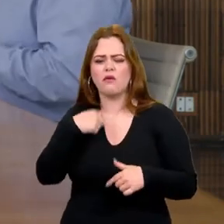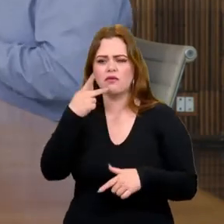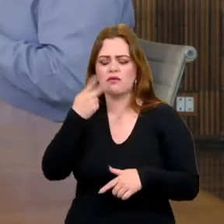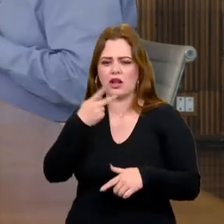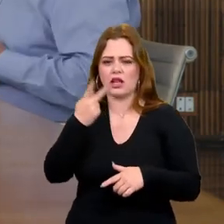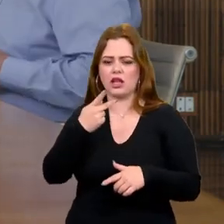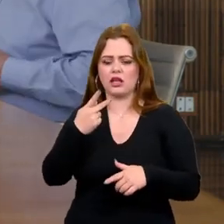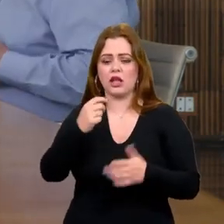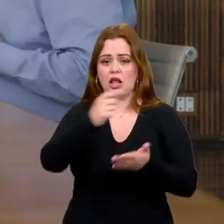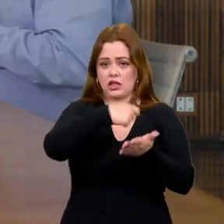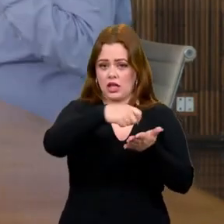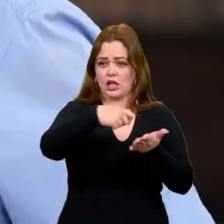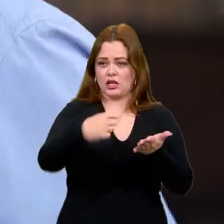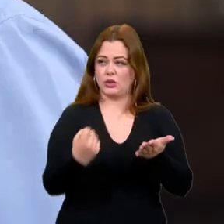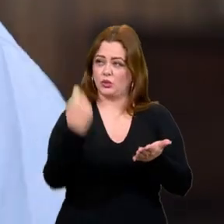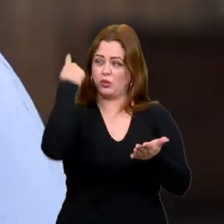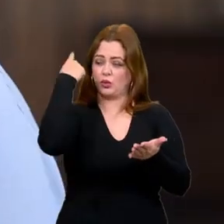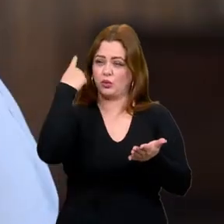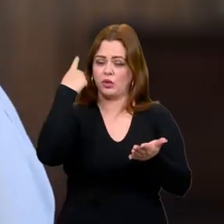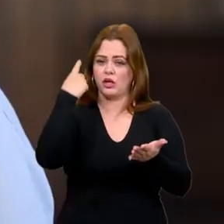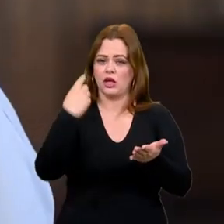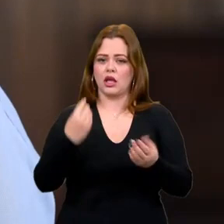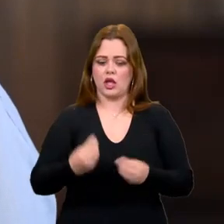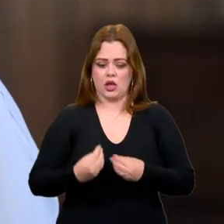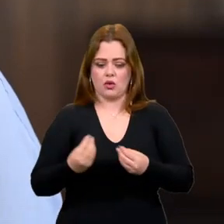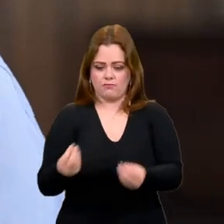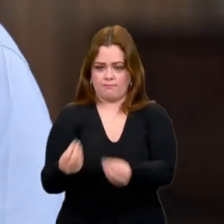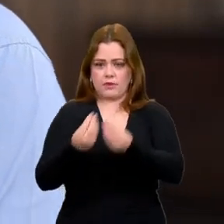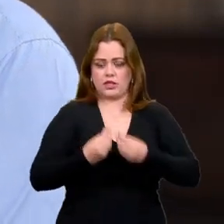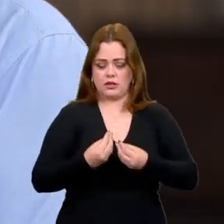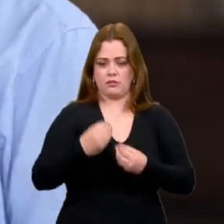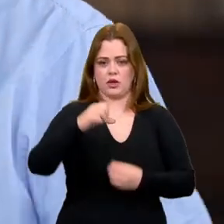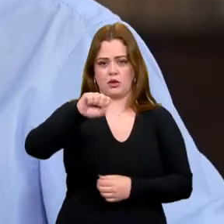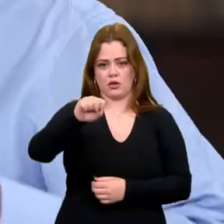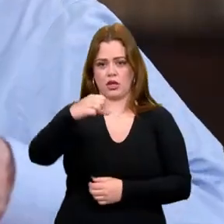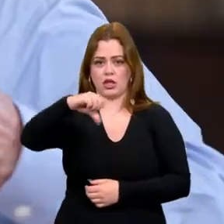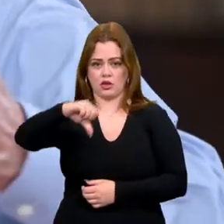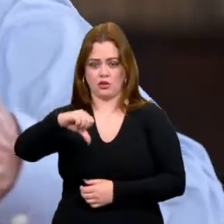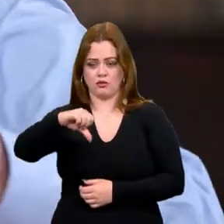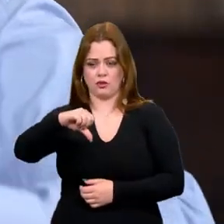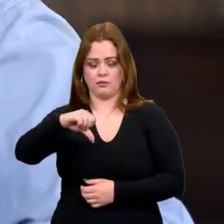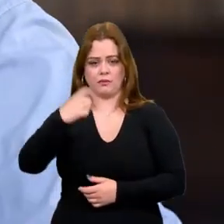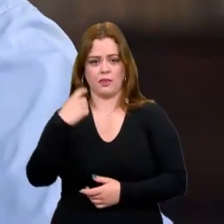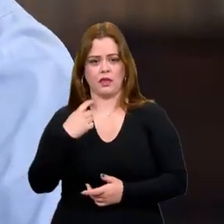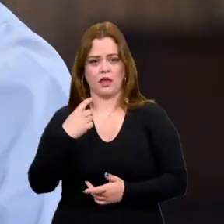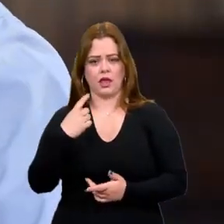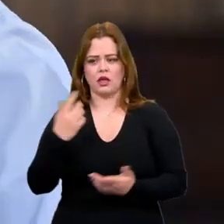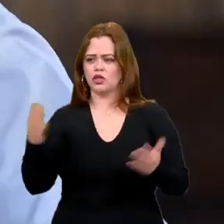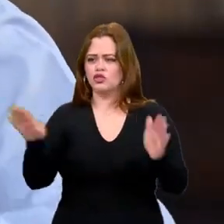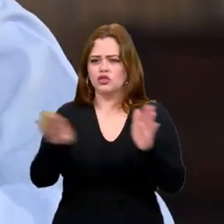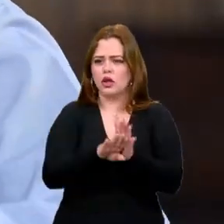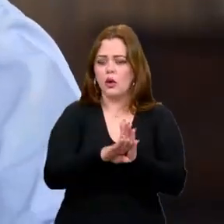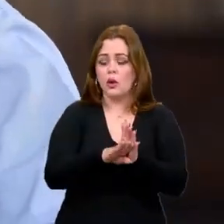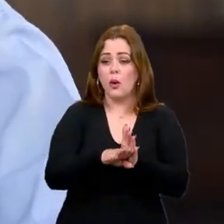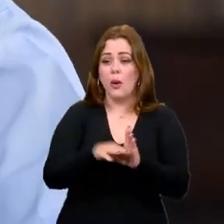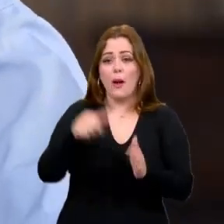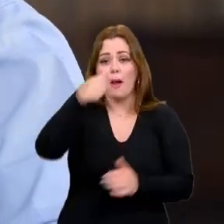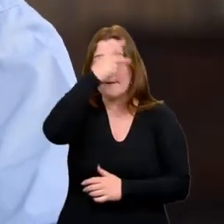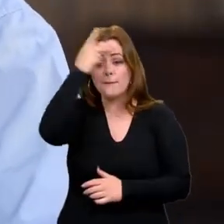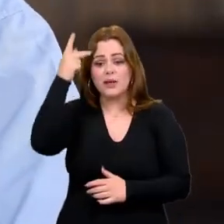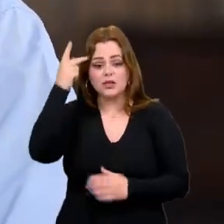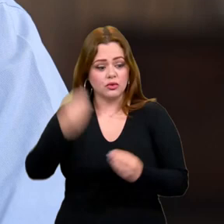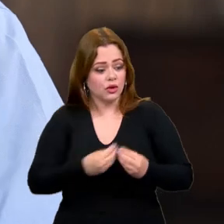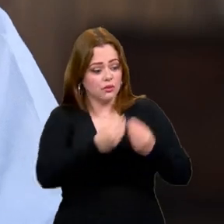pois bem Apareceu o cara da caneta É mesmo é o cara da caneta ligou para cá para falar fui eu que